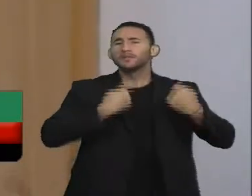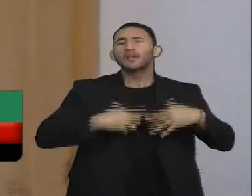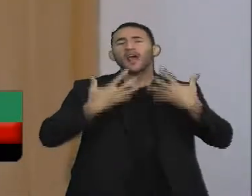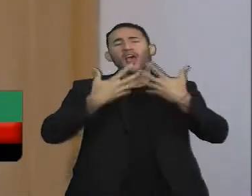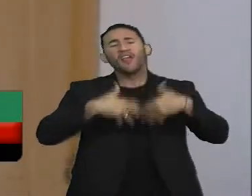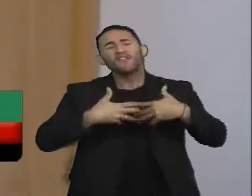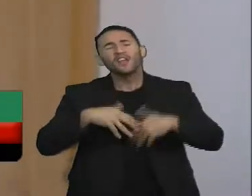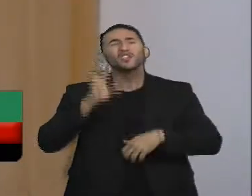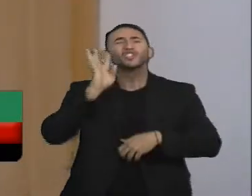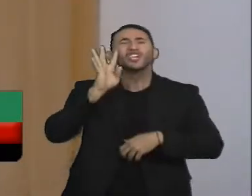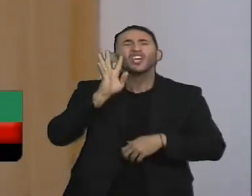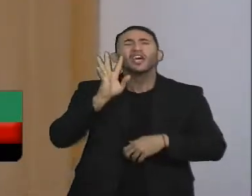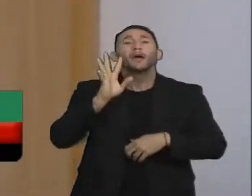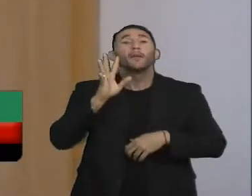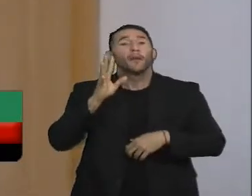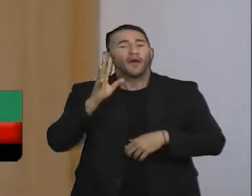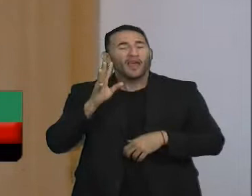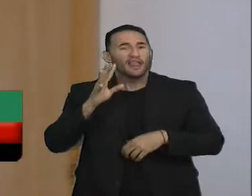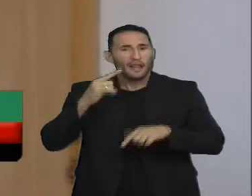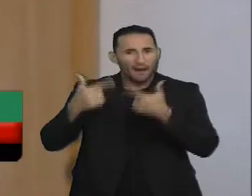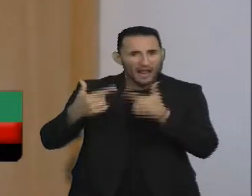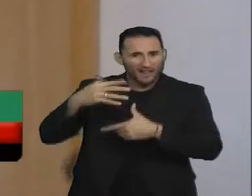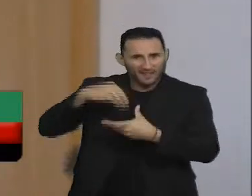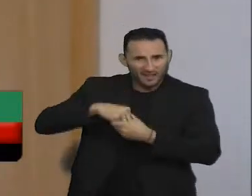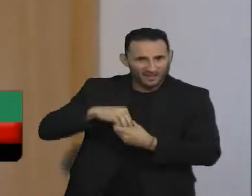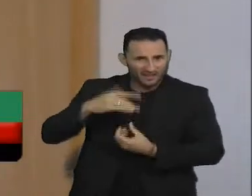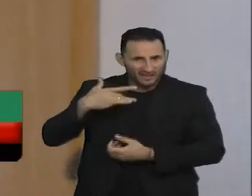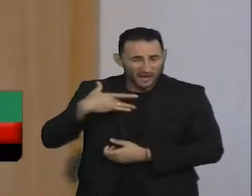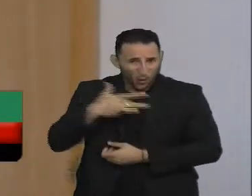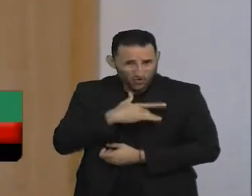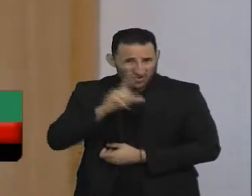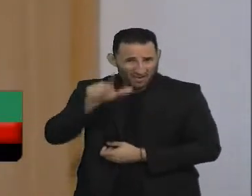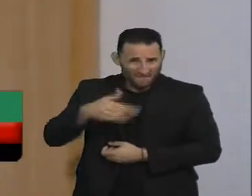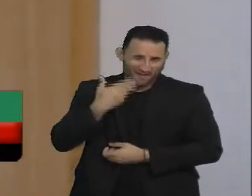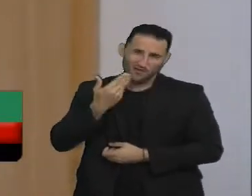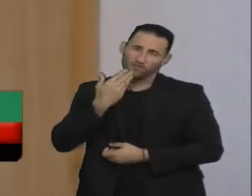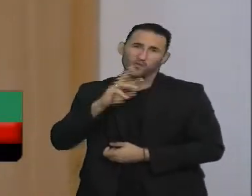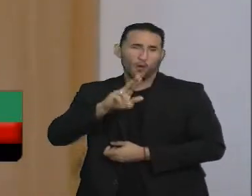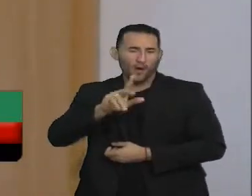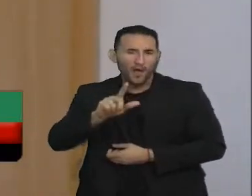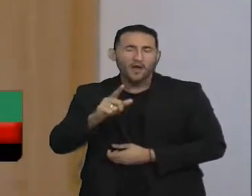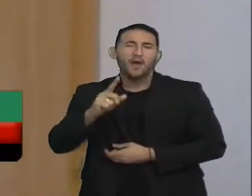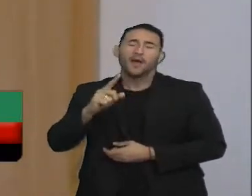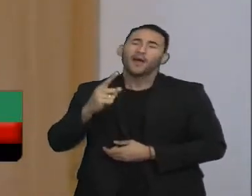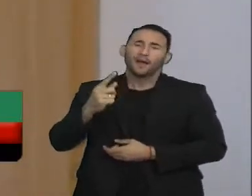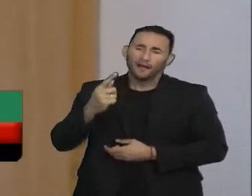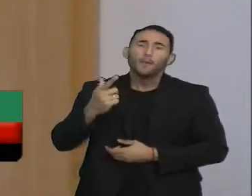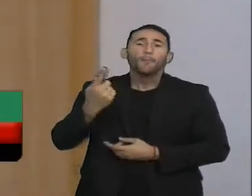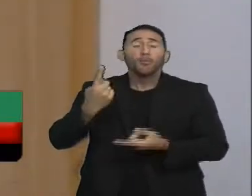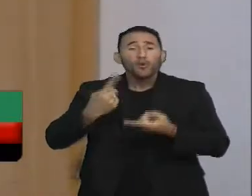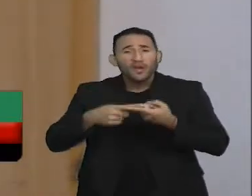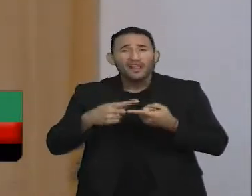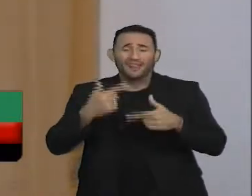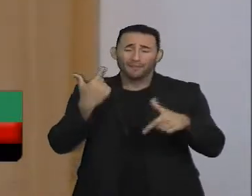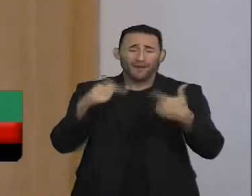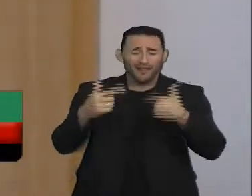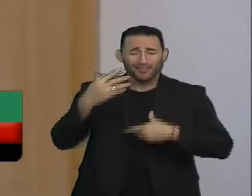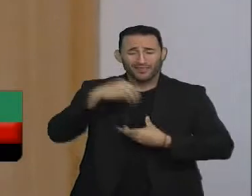não é para qualquer um. São verdadeiros heróis que nós temos que parabenizar. E o César foi um cidadão